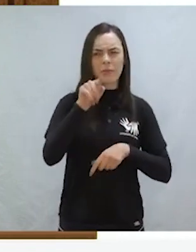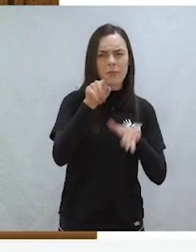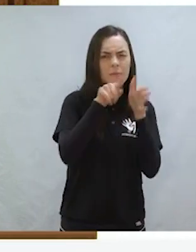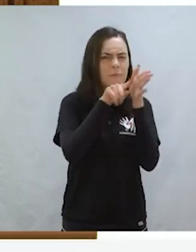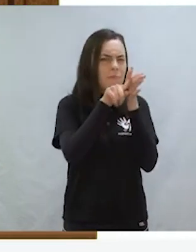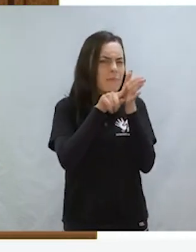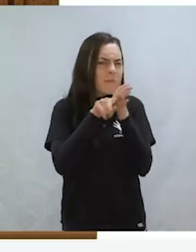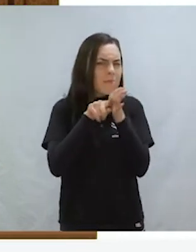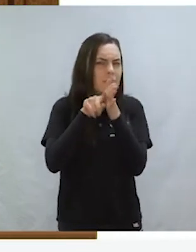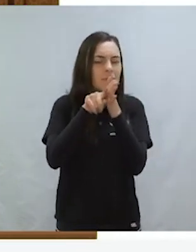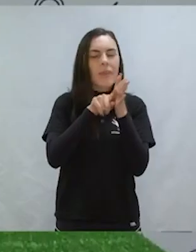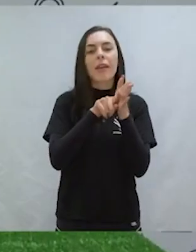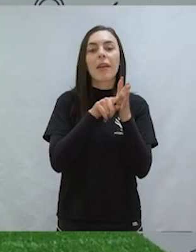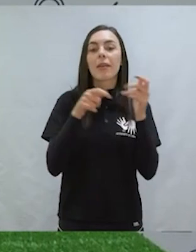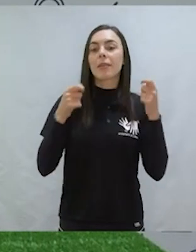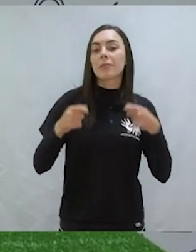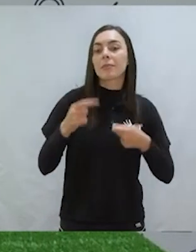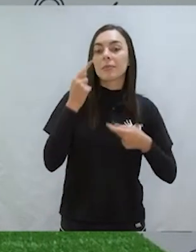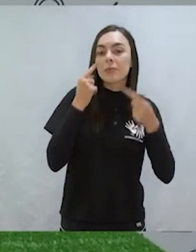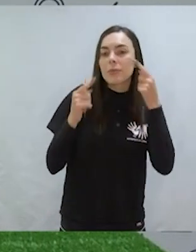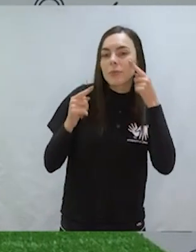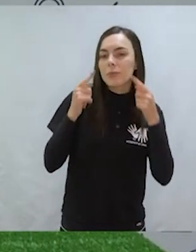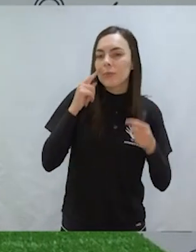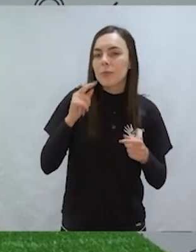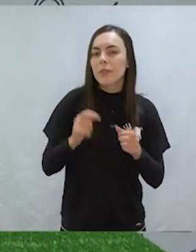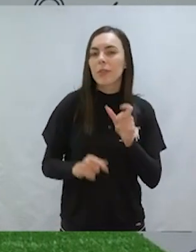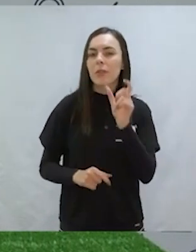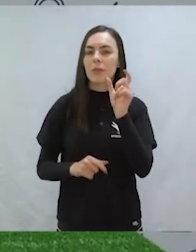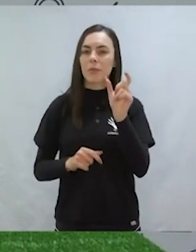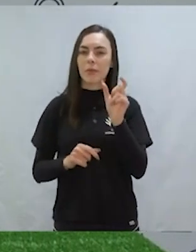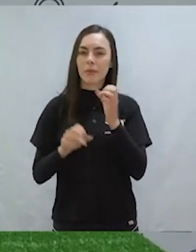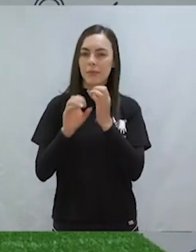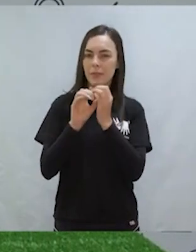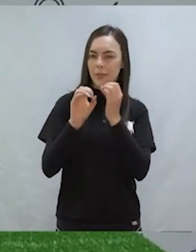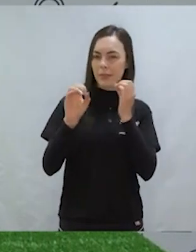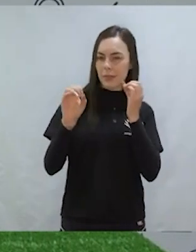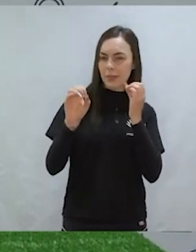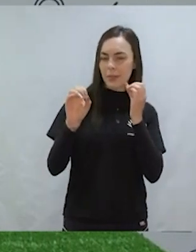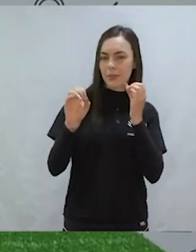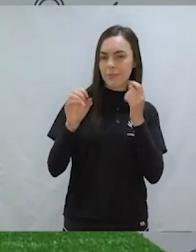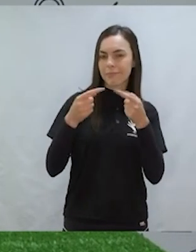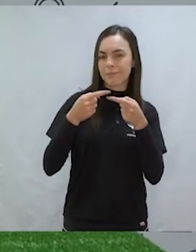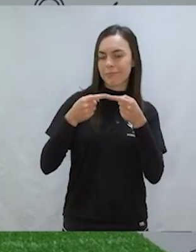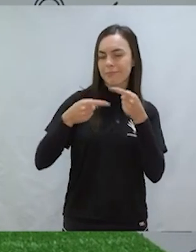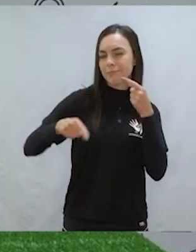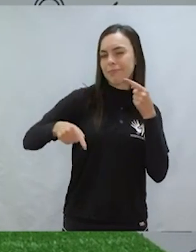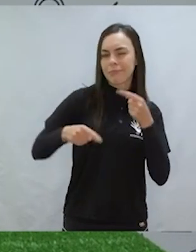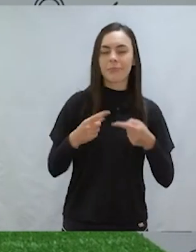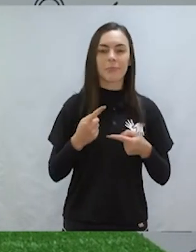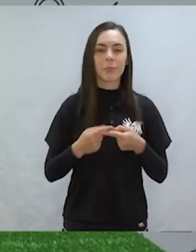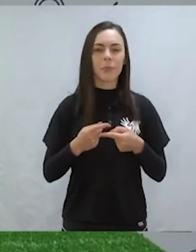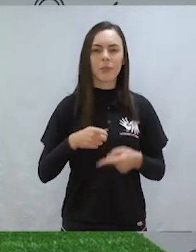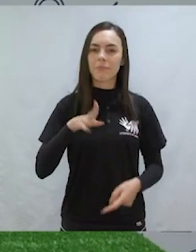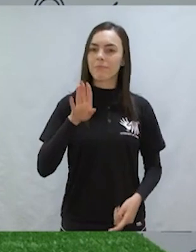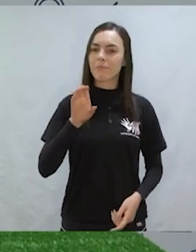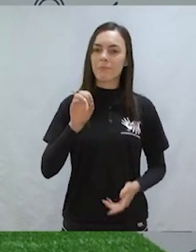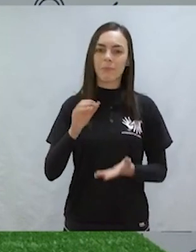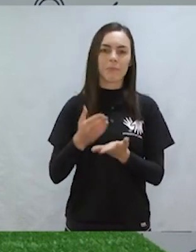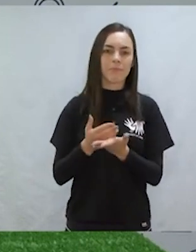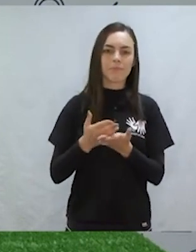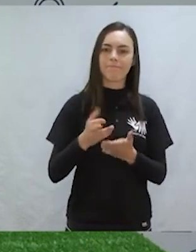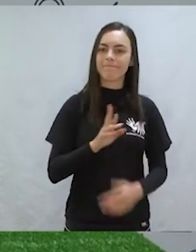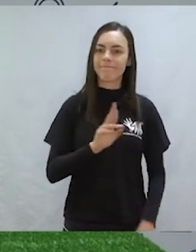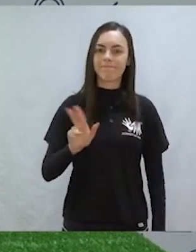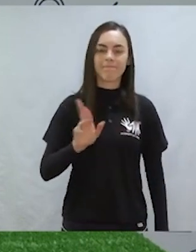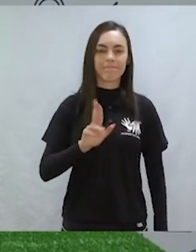você, o investigador, você tinha que descobrir que a palavra cano não começava com a sílaba bo.